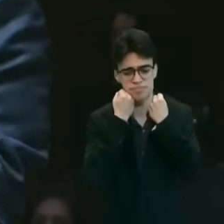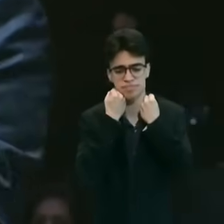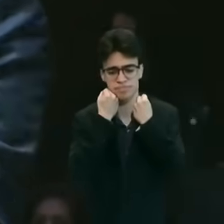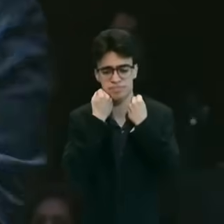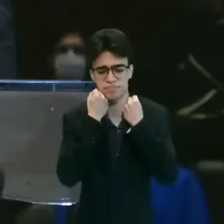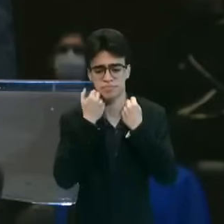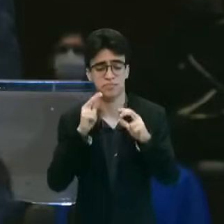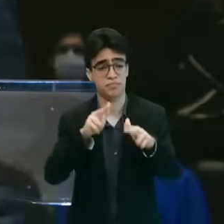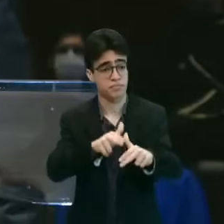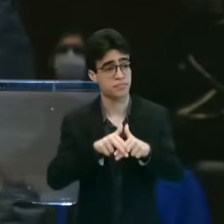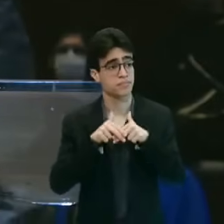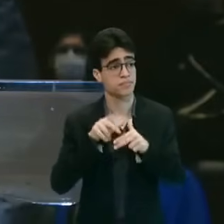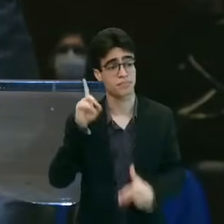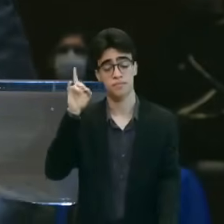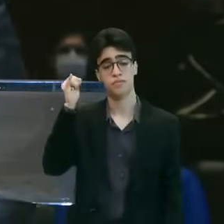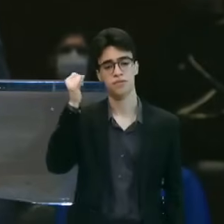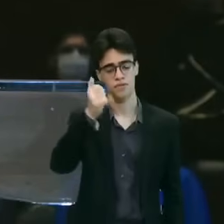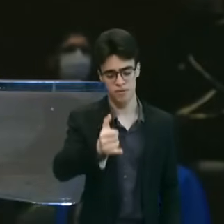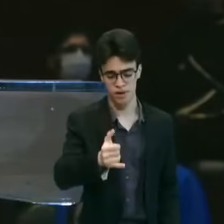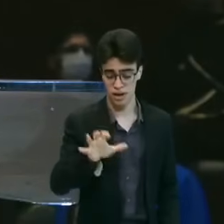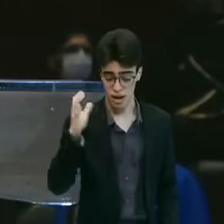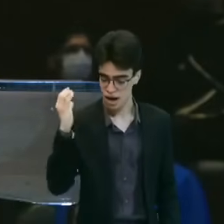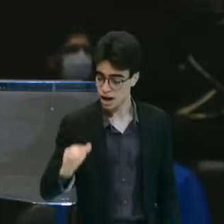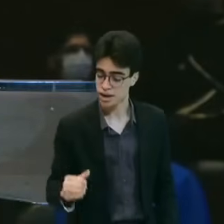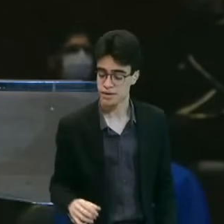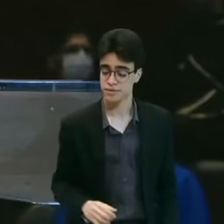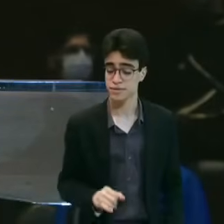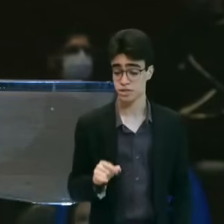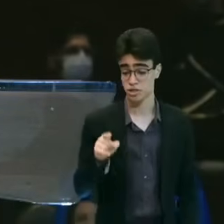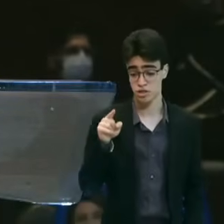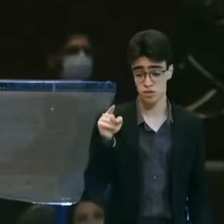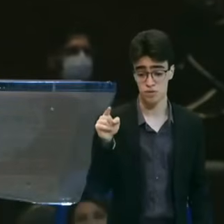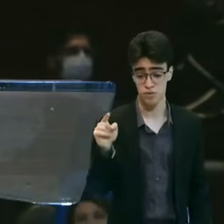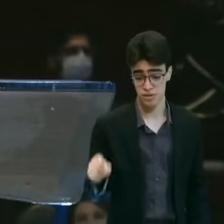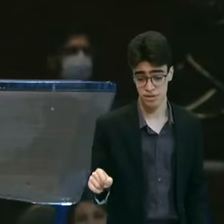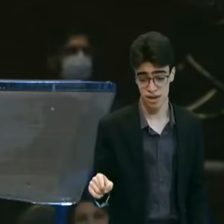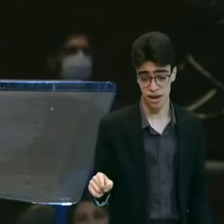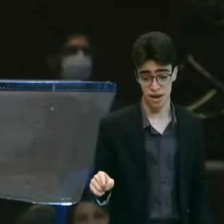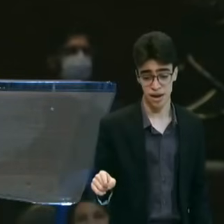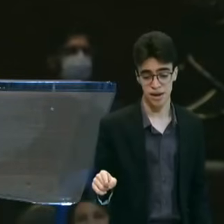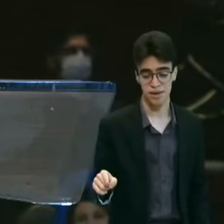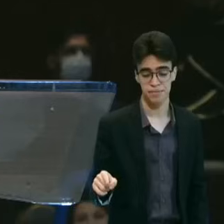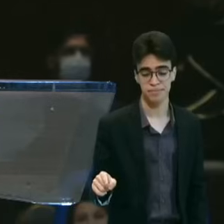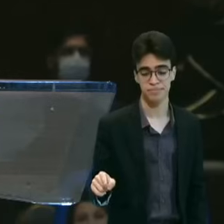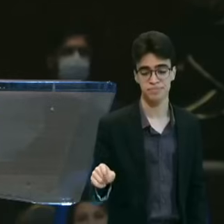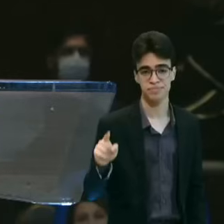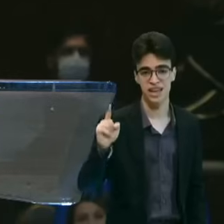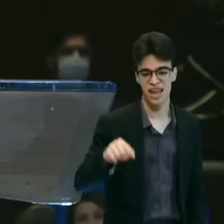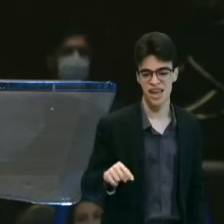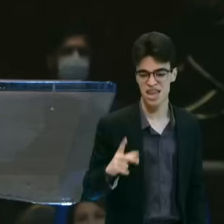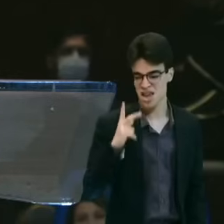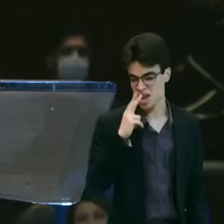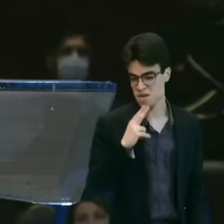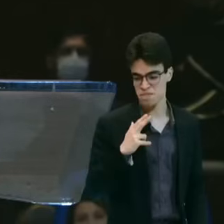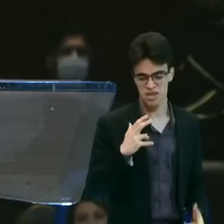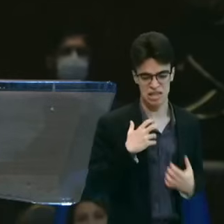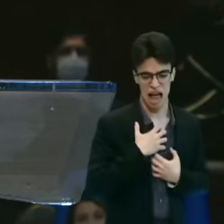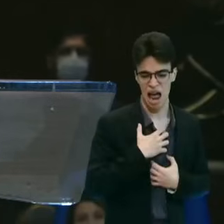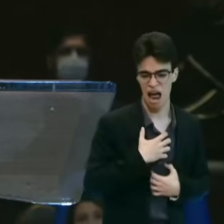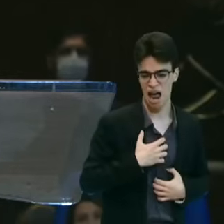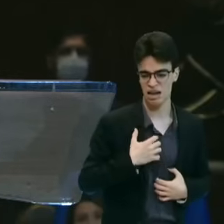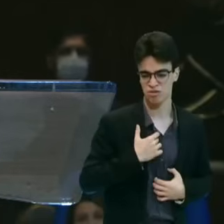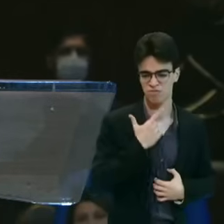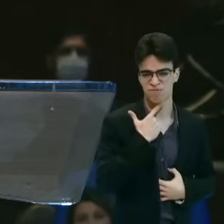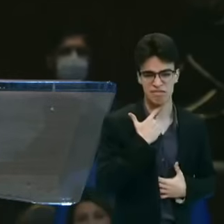Por isso Deus vai dizer para Caim, olha, se você não dominar esses